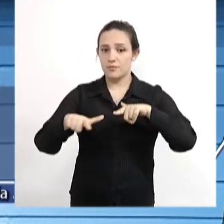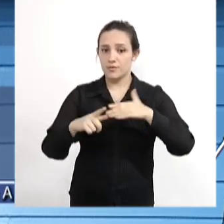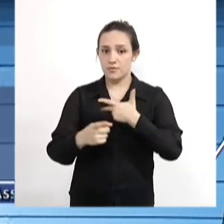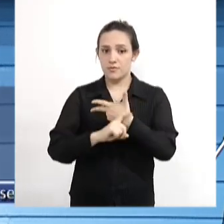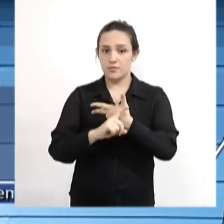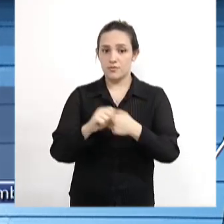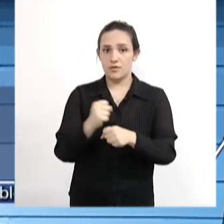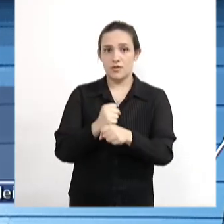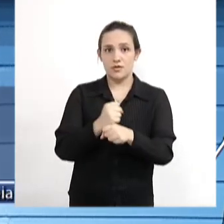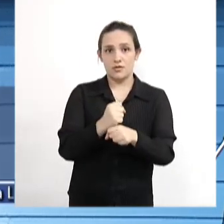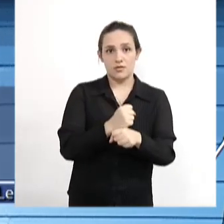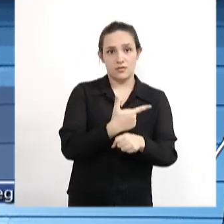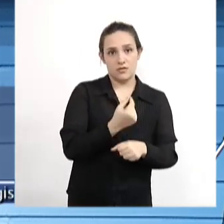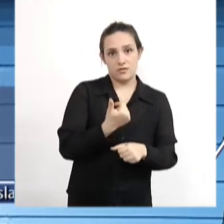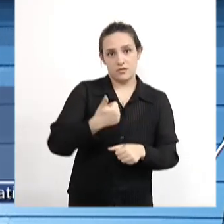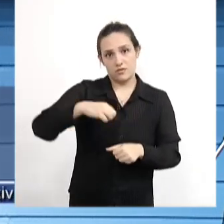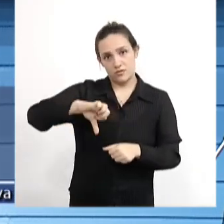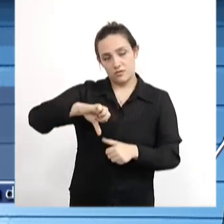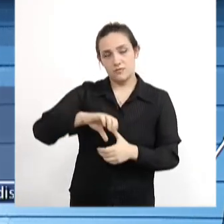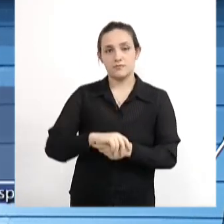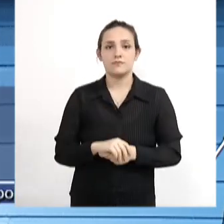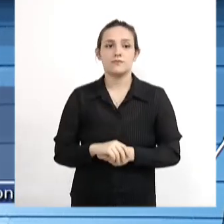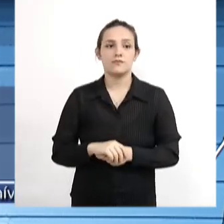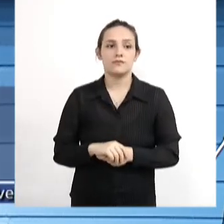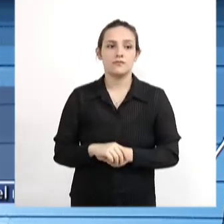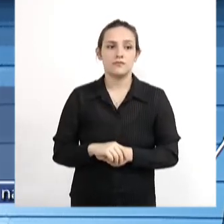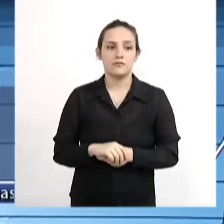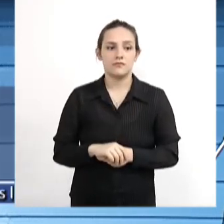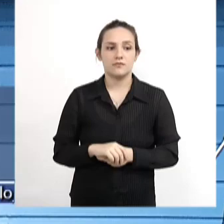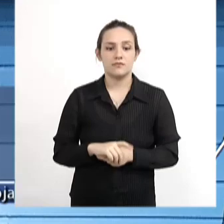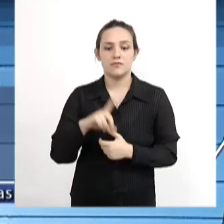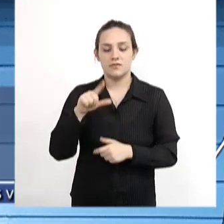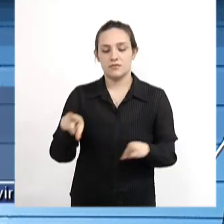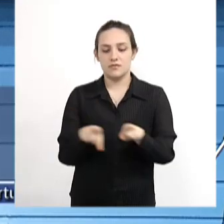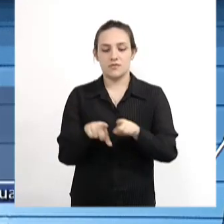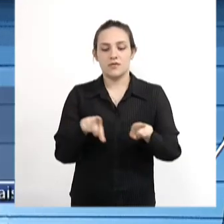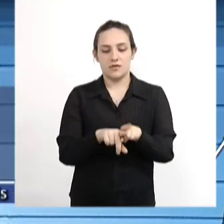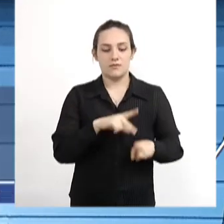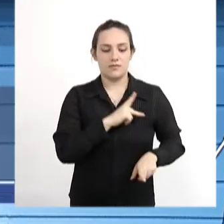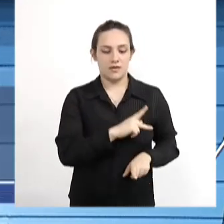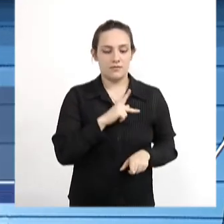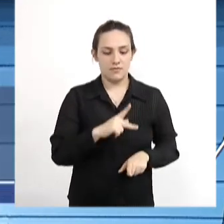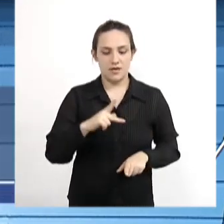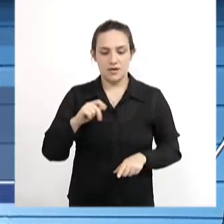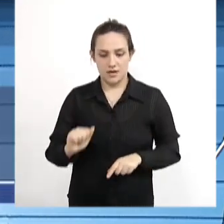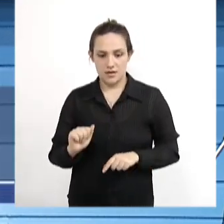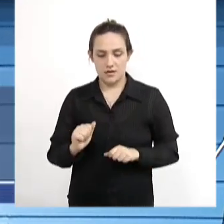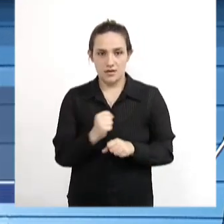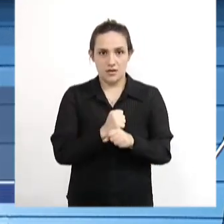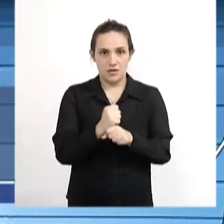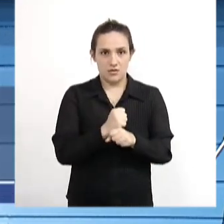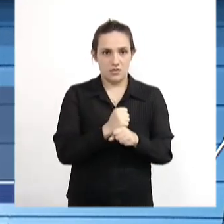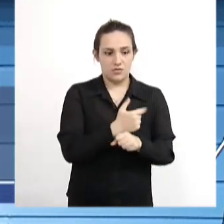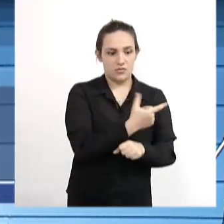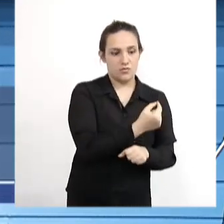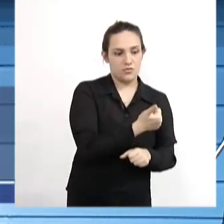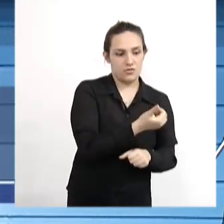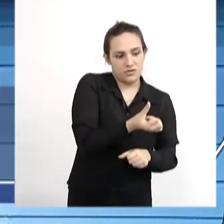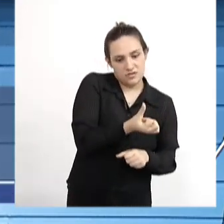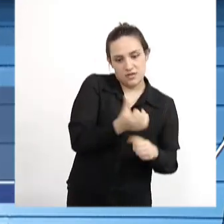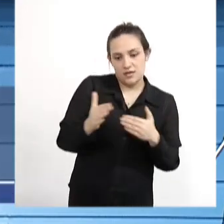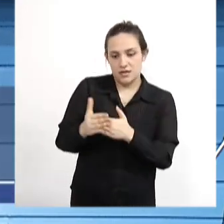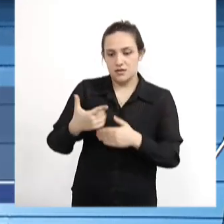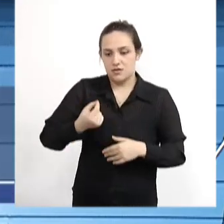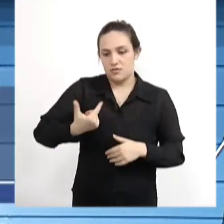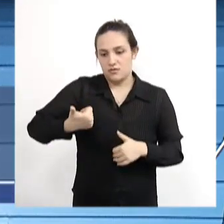ano 2019 e o ciclo do PPA de 2016 a 2019. Ofício